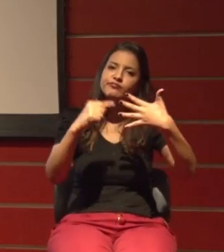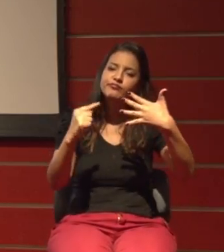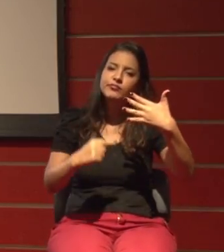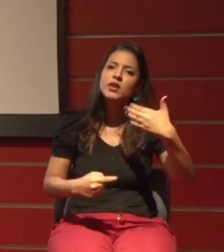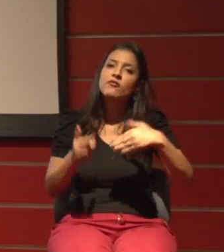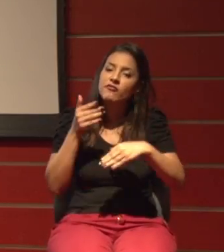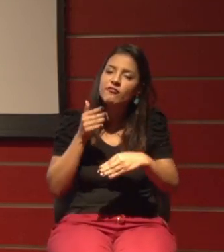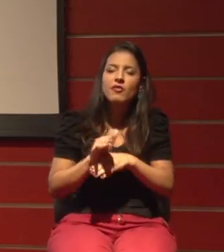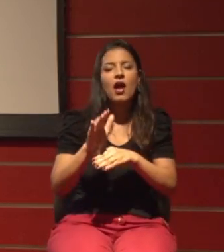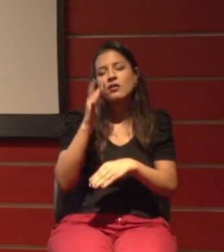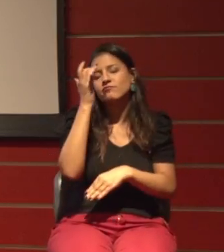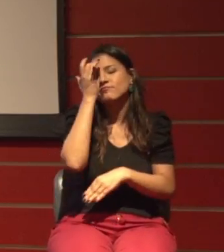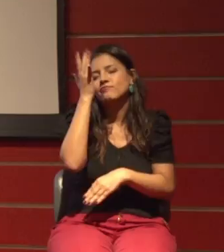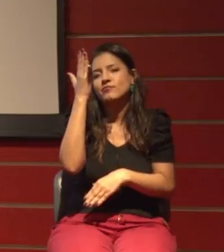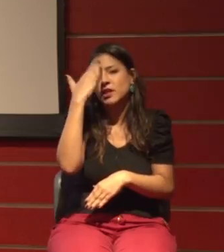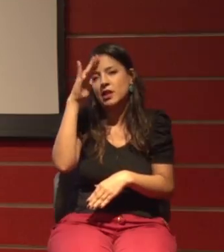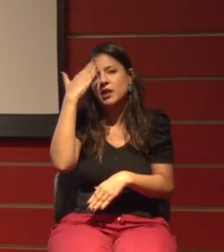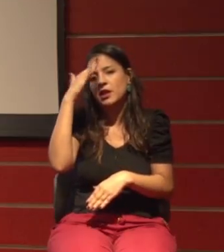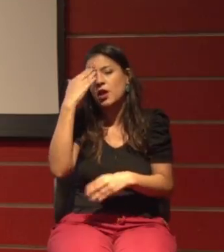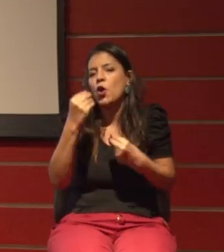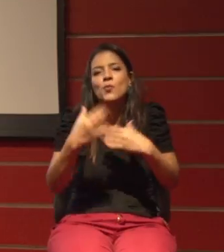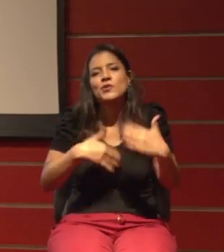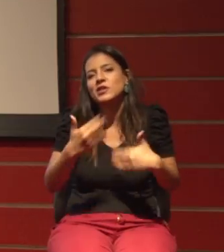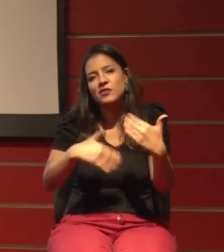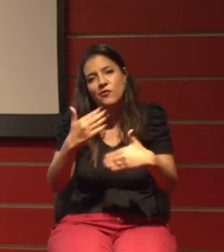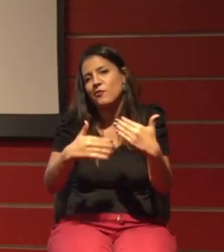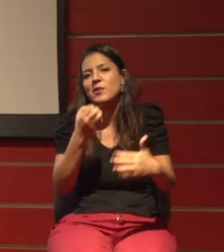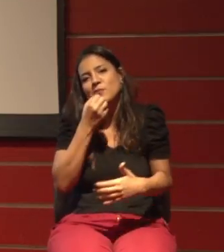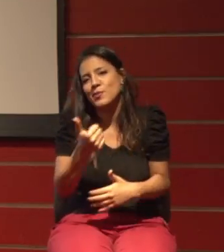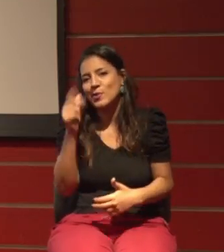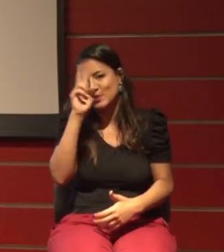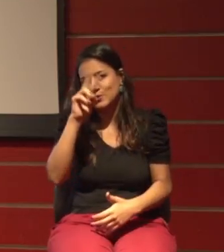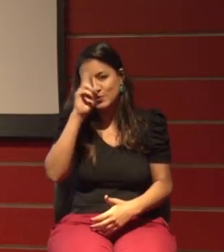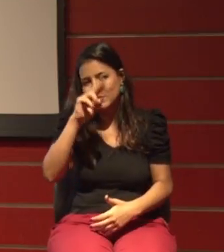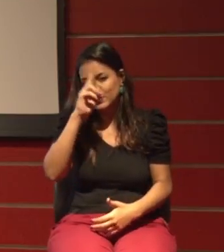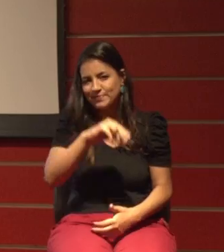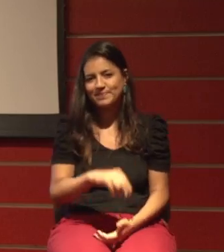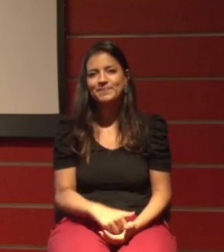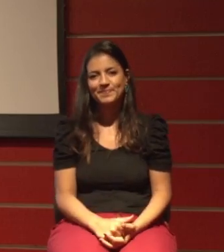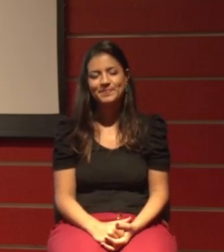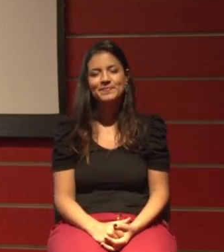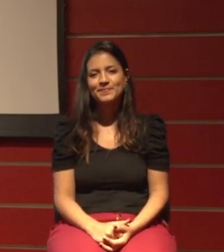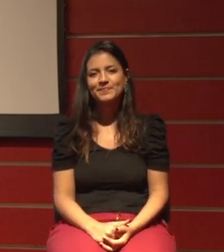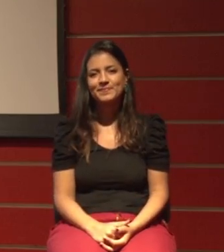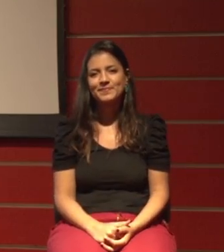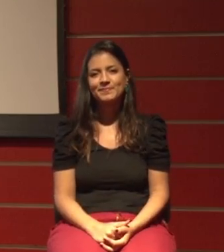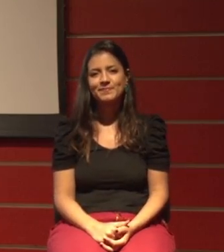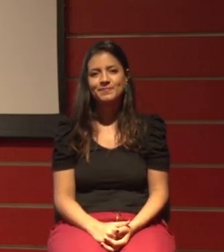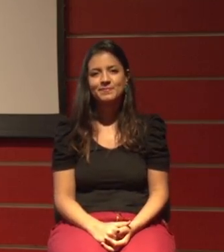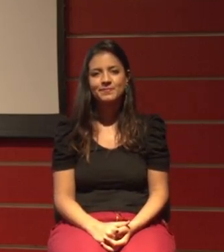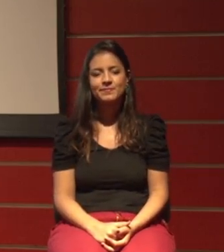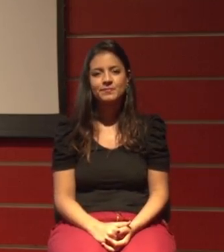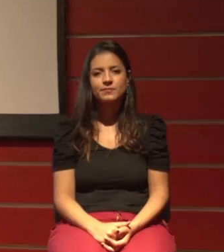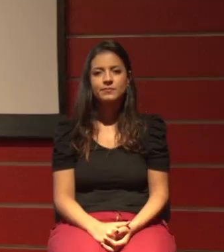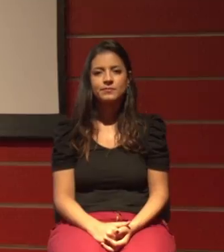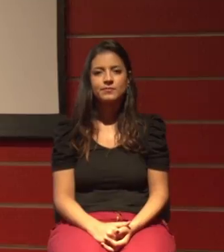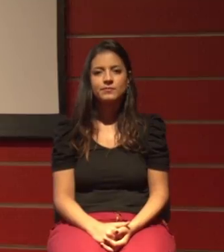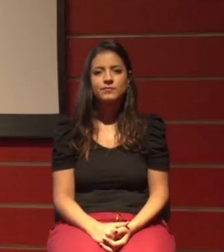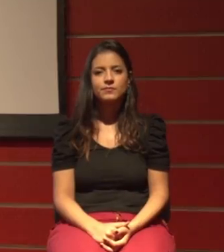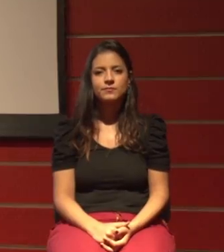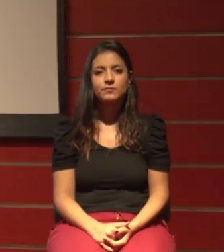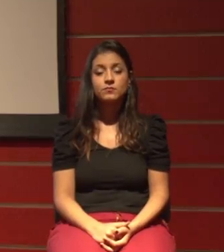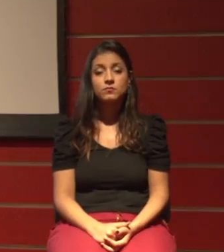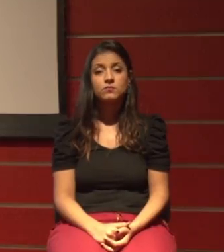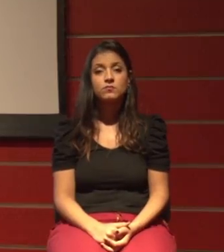muito a o desenvolvimento de uma boa história né as etapas de desenvolvimento de uma